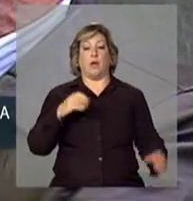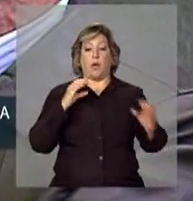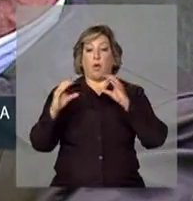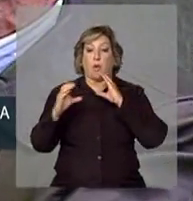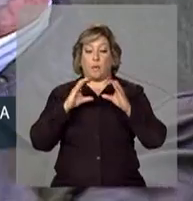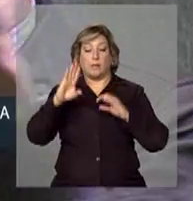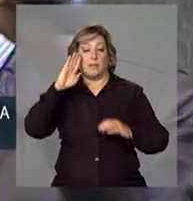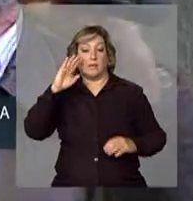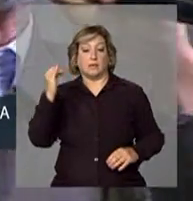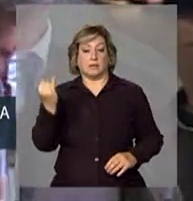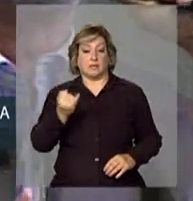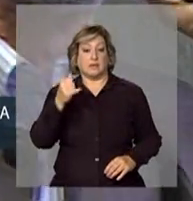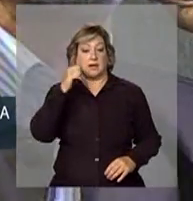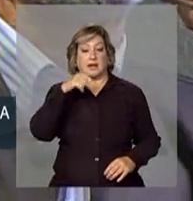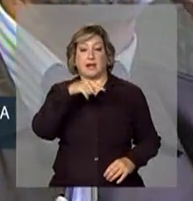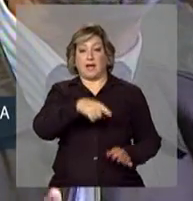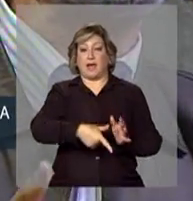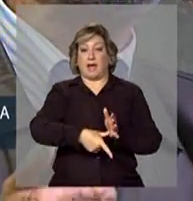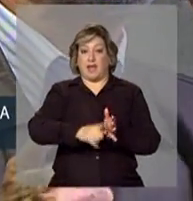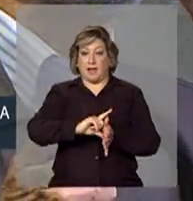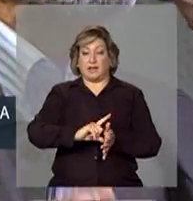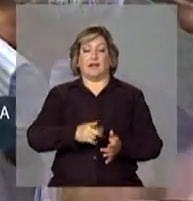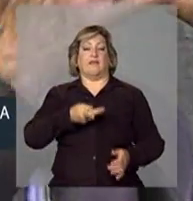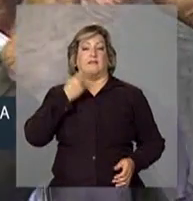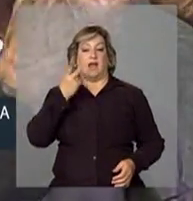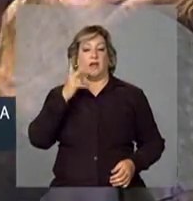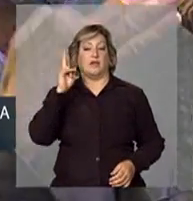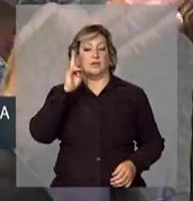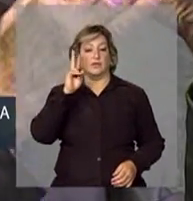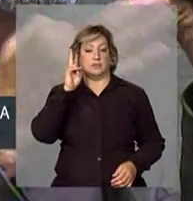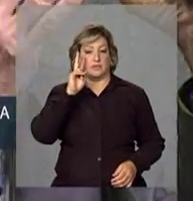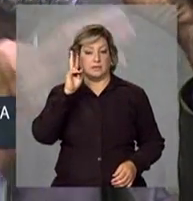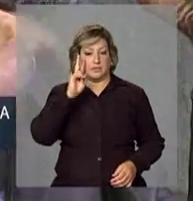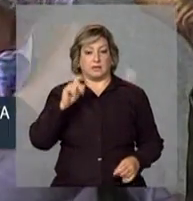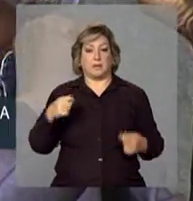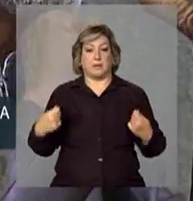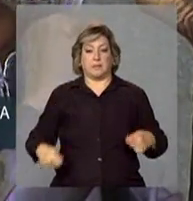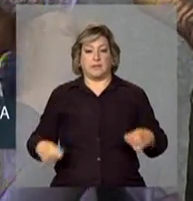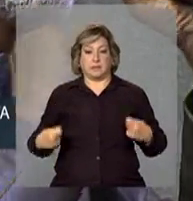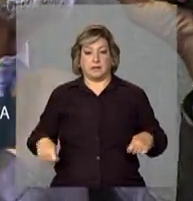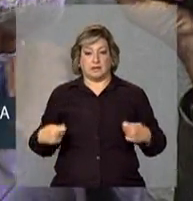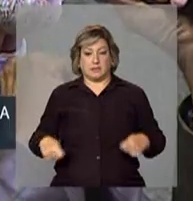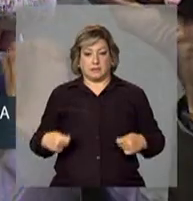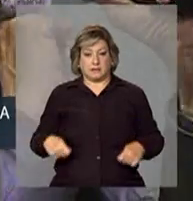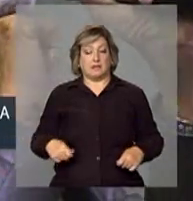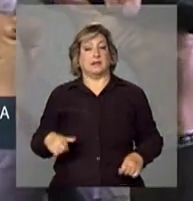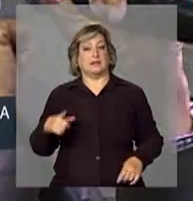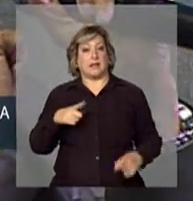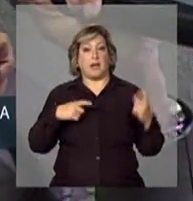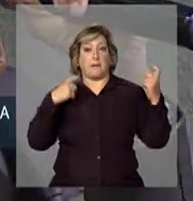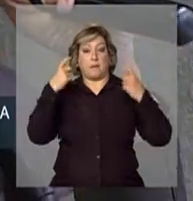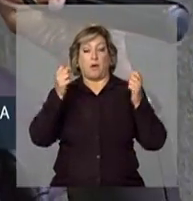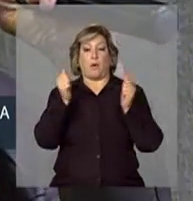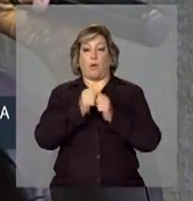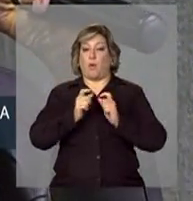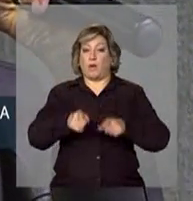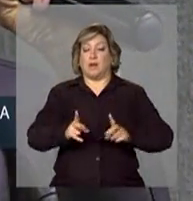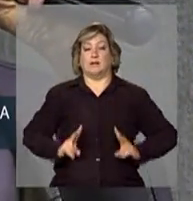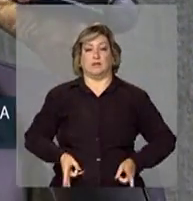aliás, a companheira levantou ali, ela precisa ser uma preocupação